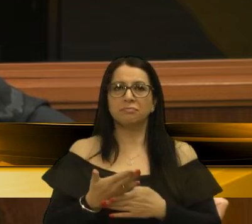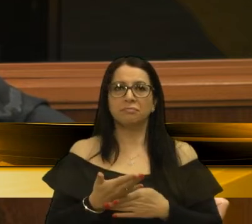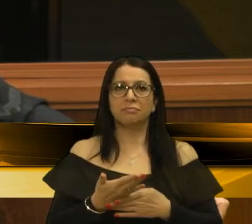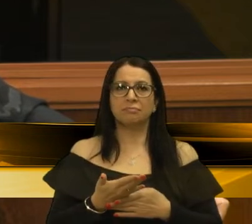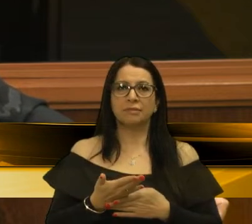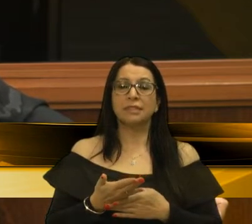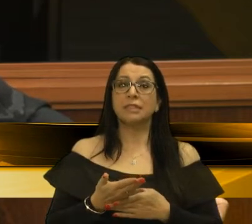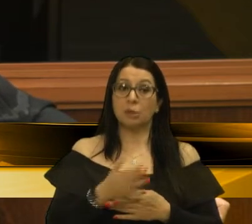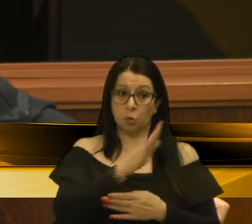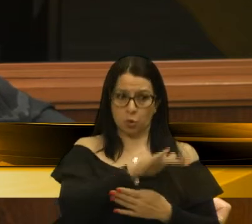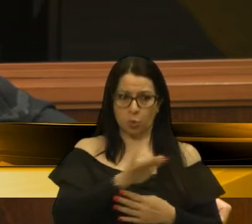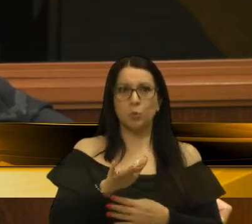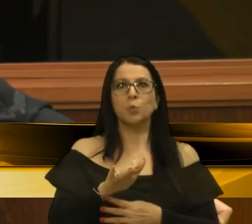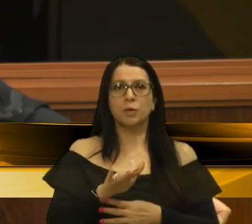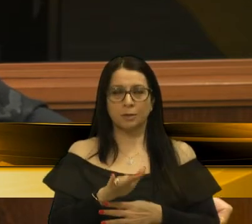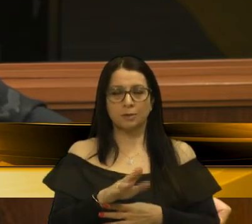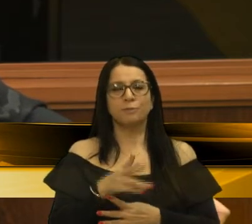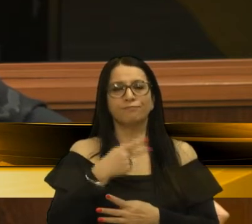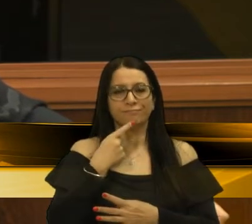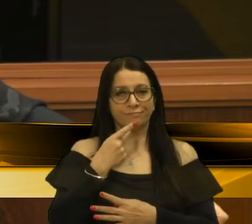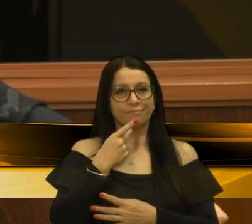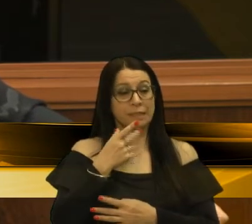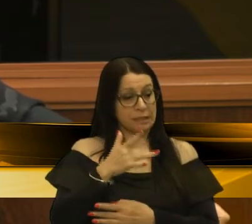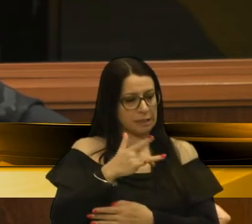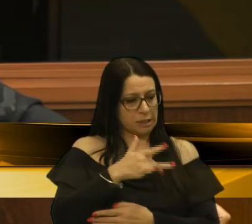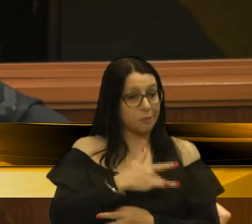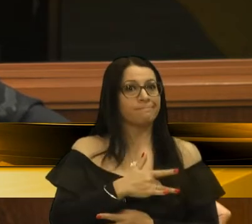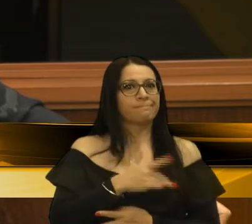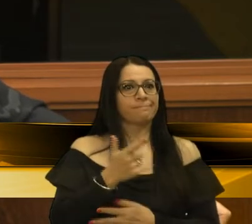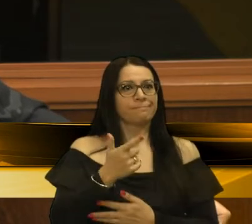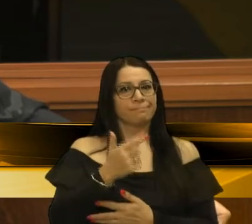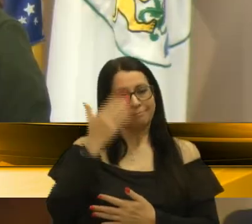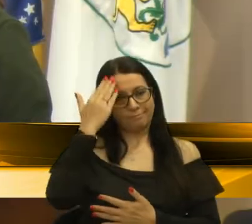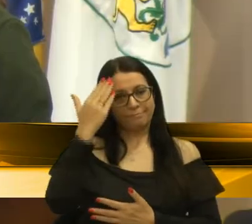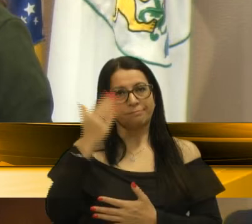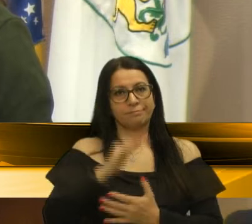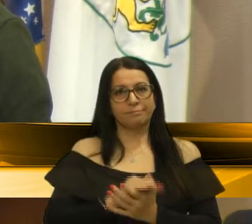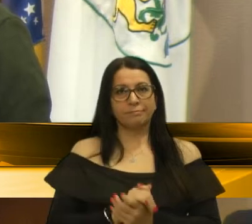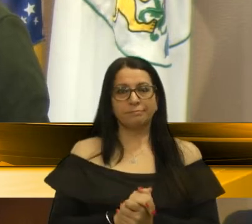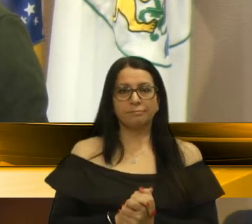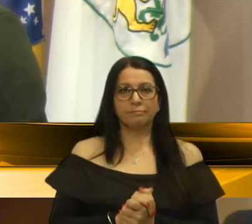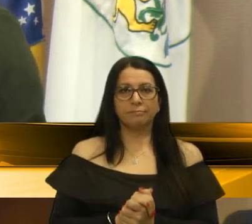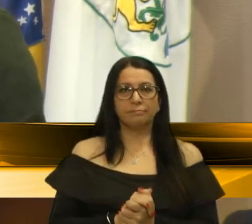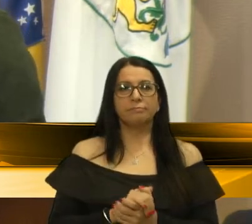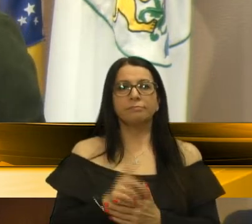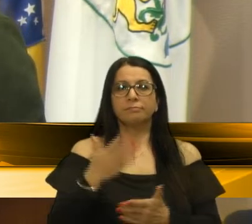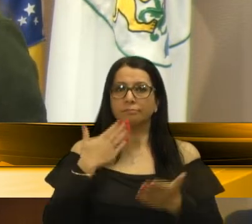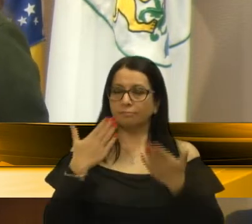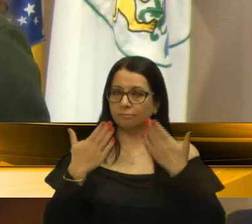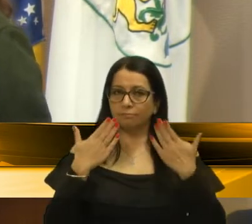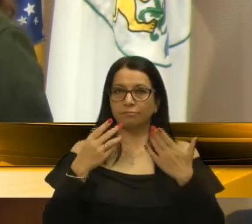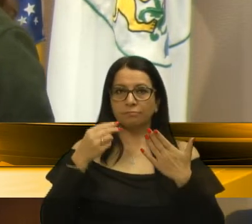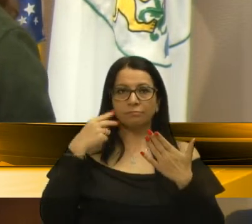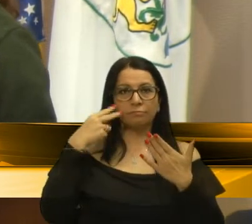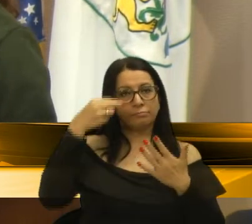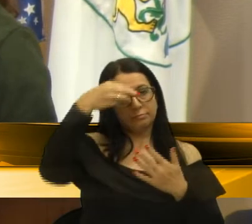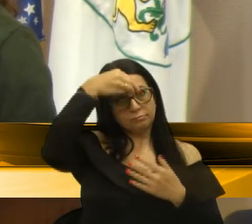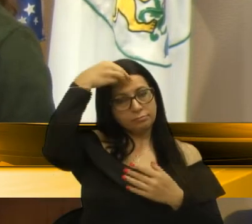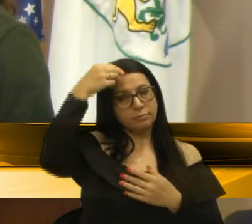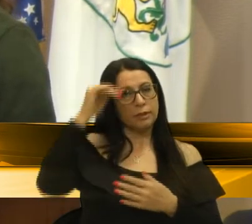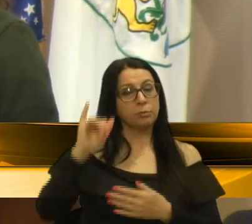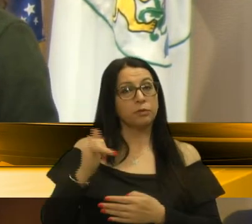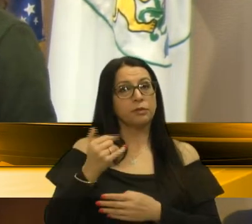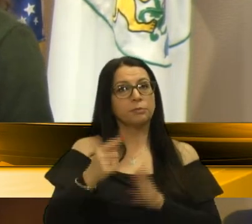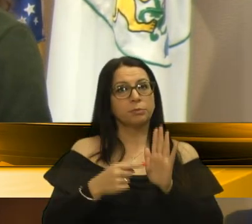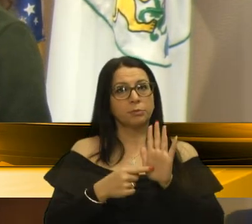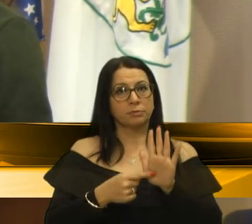né? Agora, quando criança fala, toca profundamente. Obrigado, vereador. Sem dúvida, vereador Kiko. Eu queria também aproveitar para